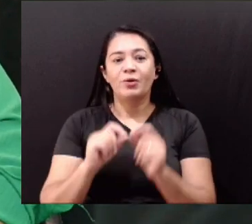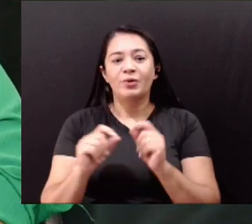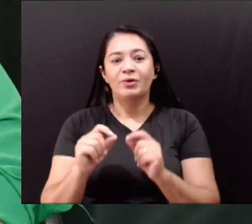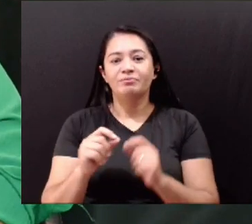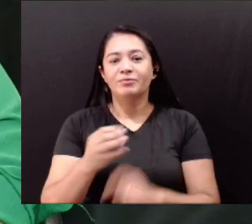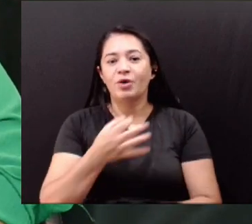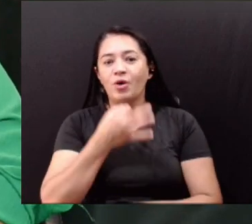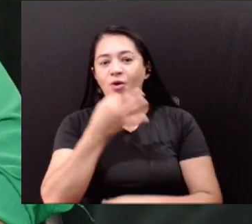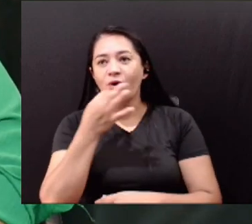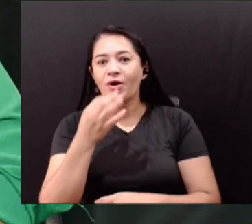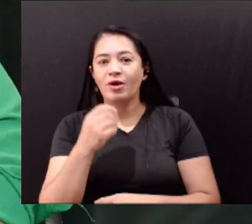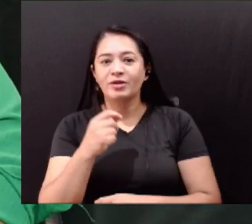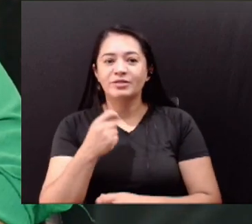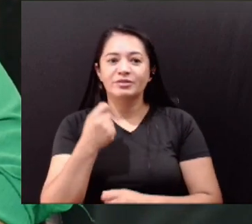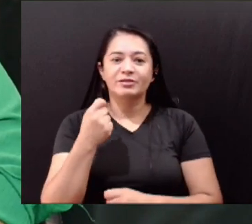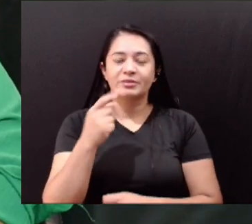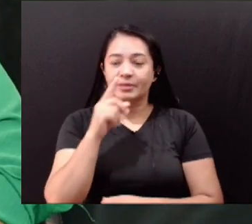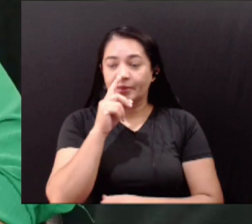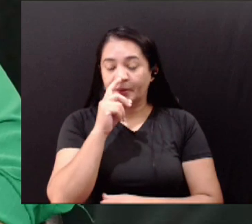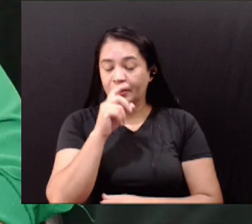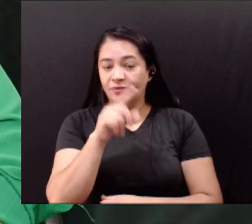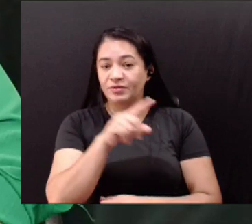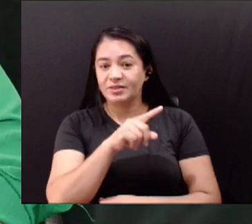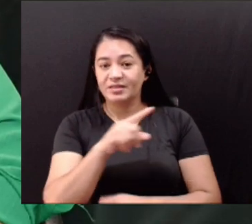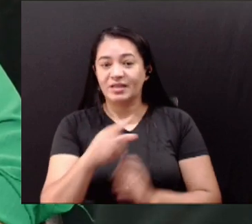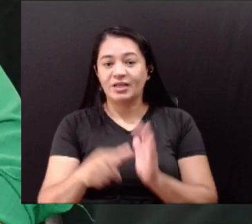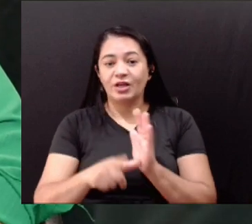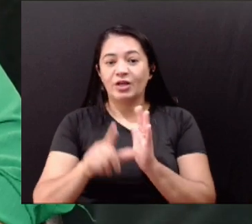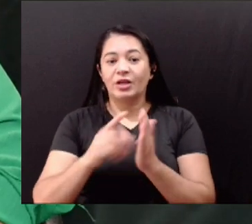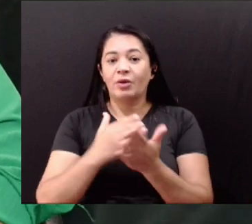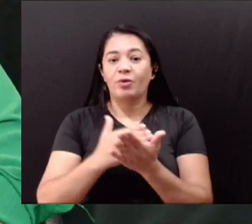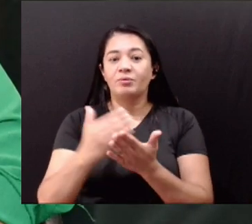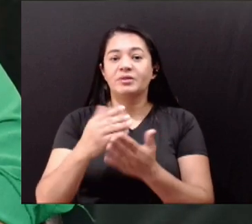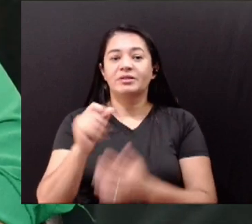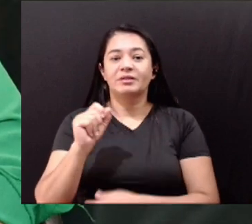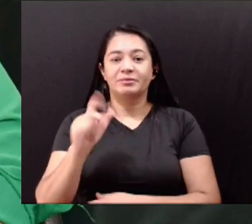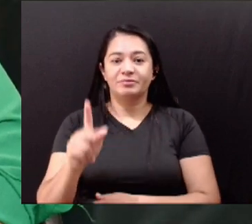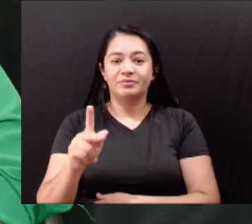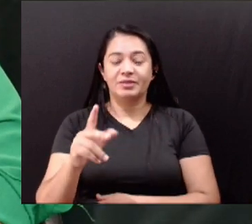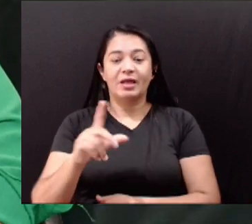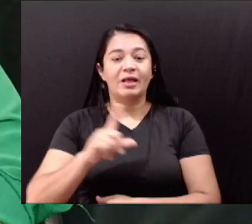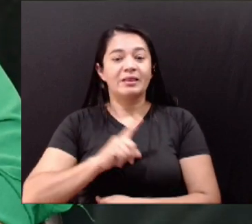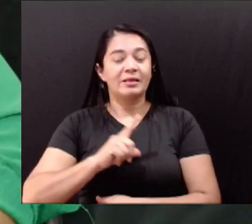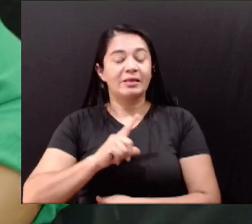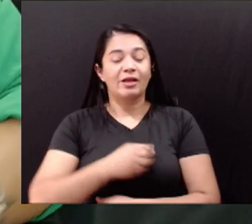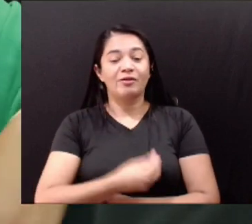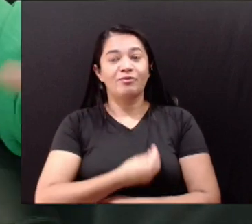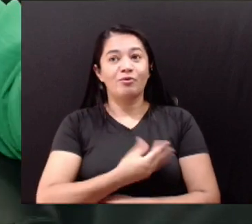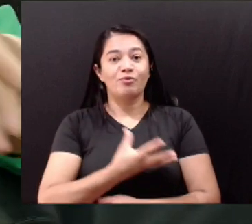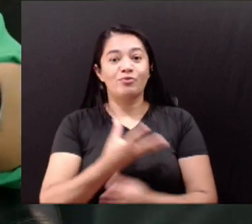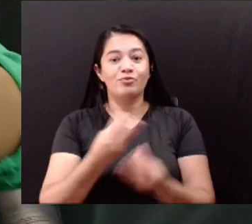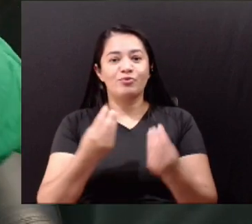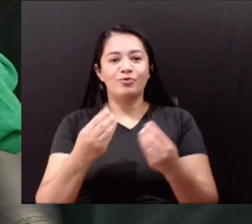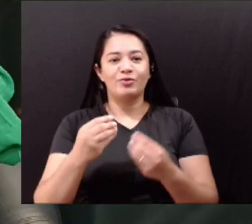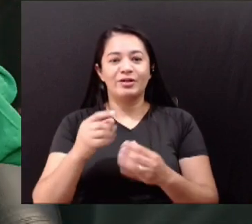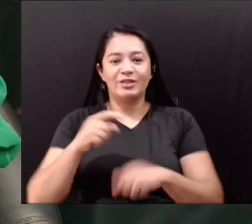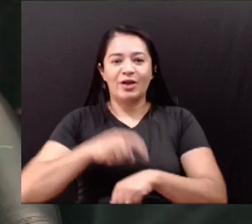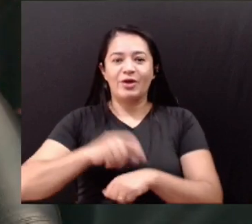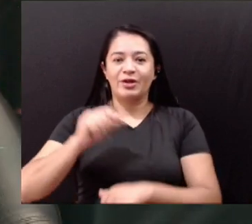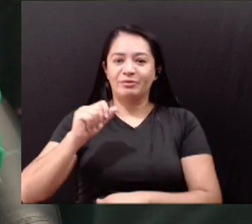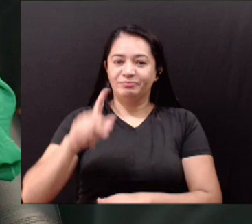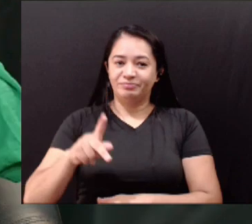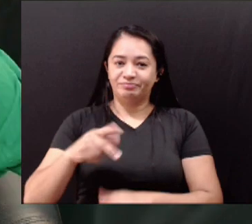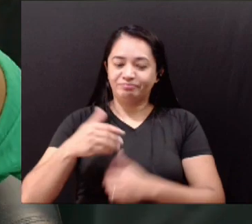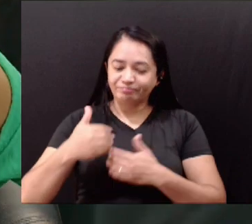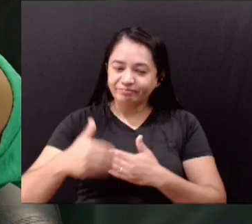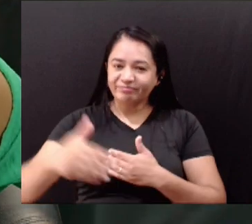na pré-aposentadoria, para você lembrar que existe vida e muita vida pós-aposentadoria, né? Pré, aí pós. No